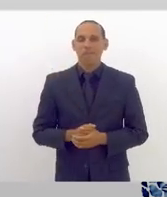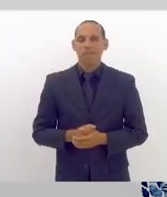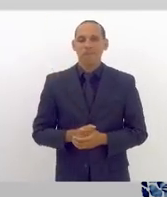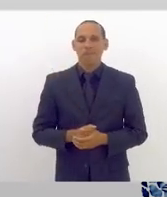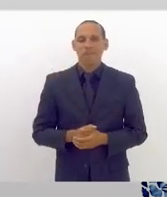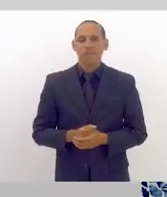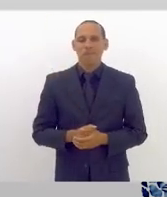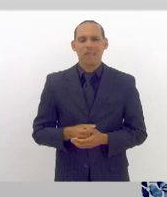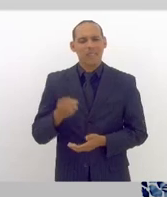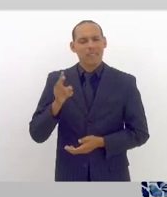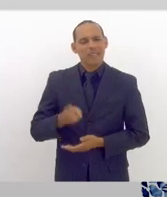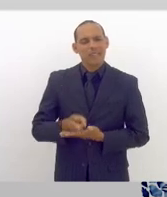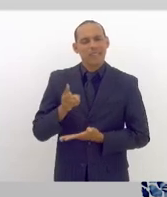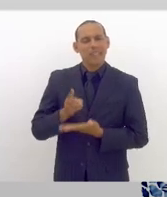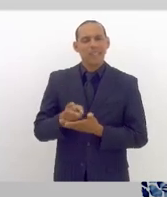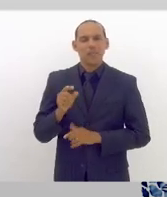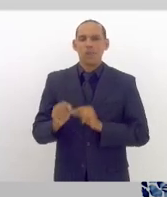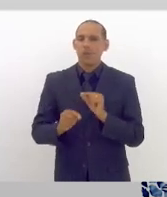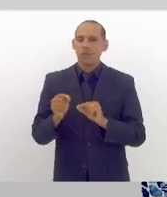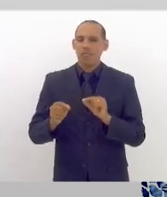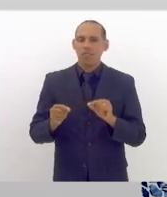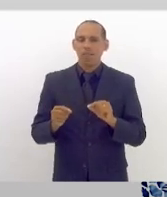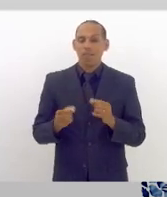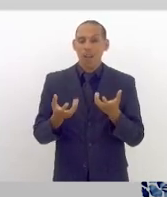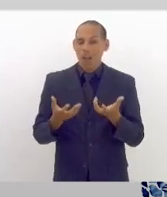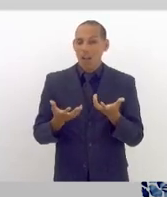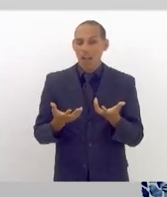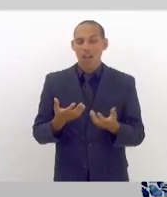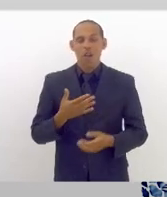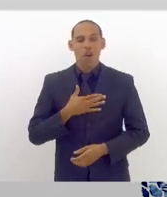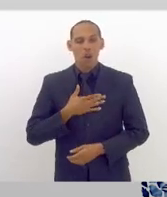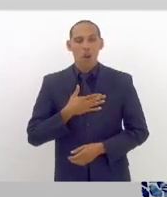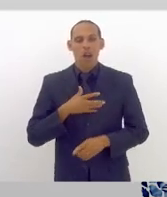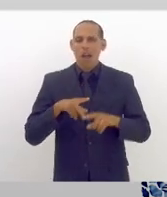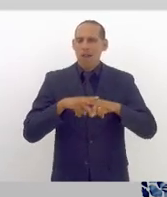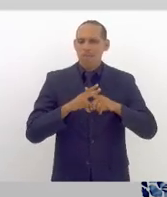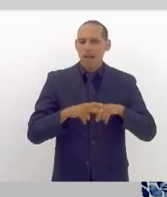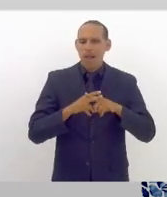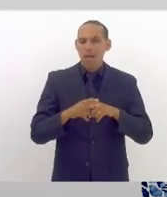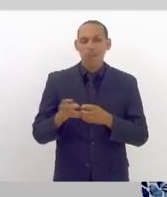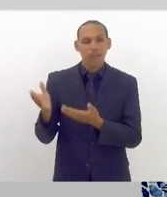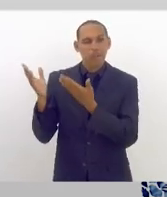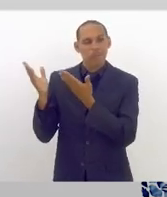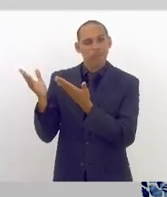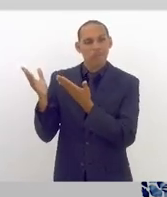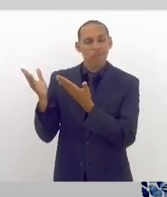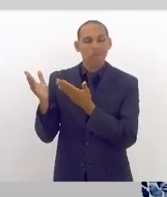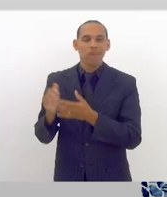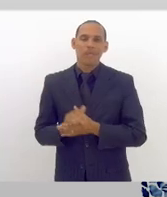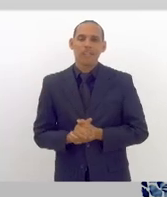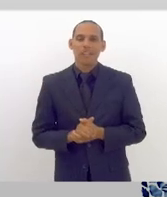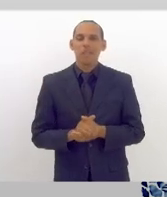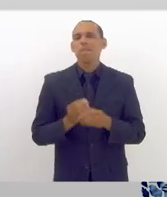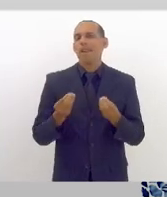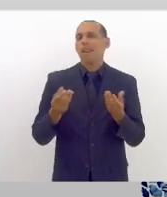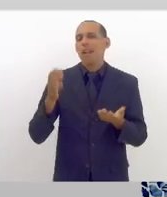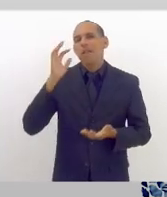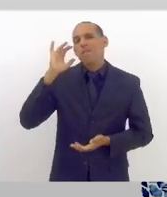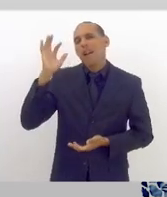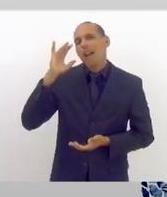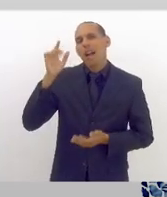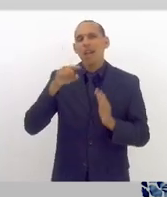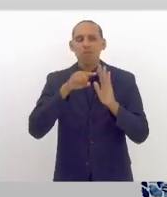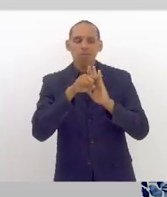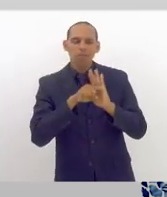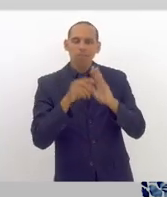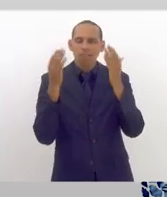sempre foi um entusiasta desse tipo de instrumental e da necessidade desse tipo de instrumental para poder pensar e analisar